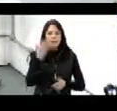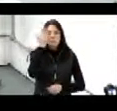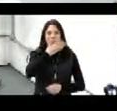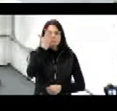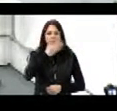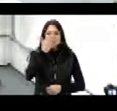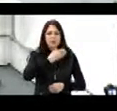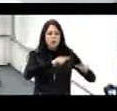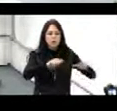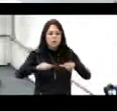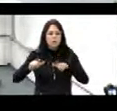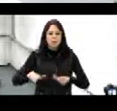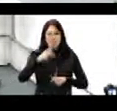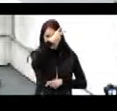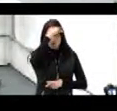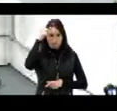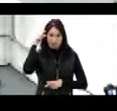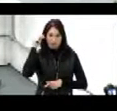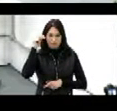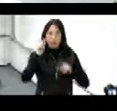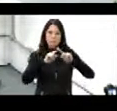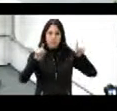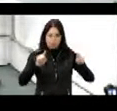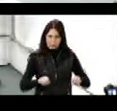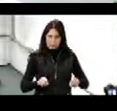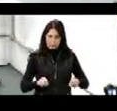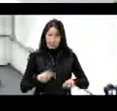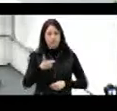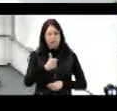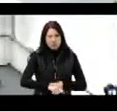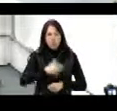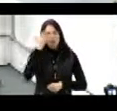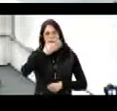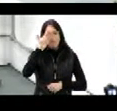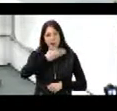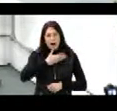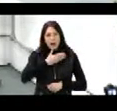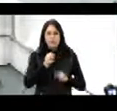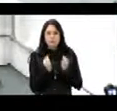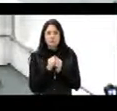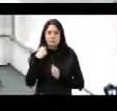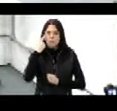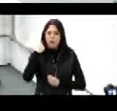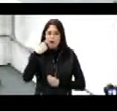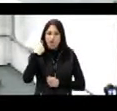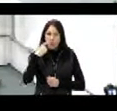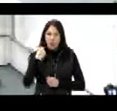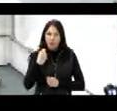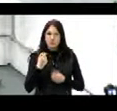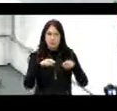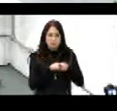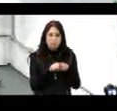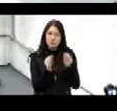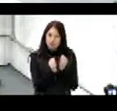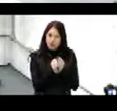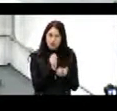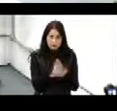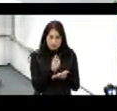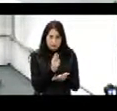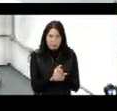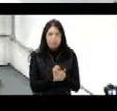municipal. De novo, com a PASSE, com o Fábio, que é o nosso parceiro, o William está aqui, a necessidade